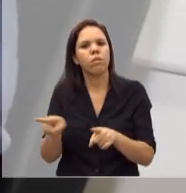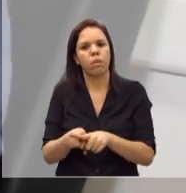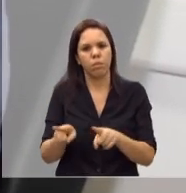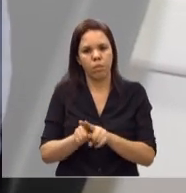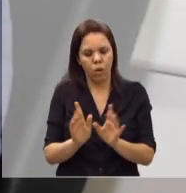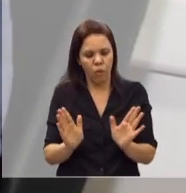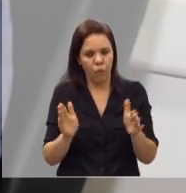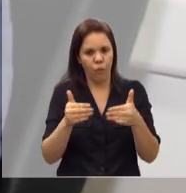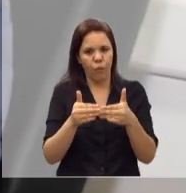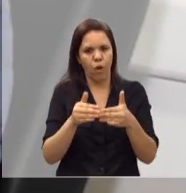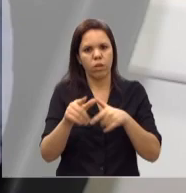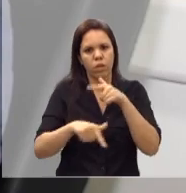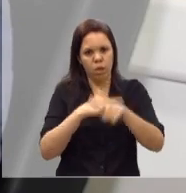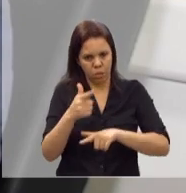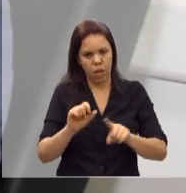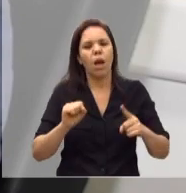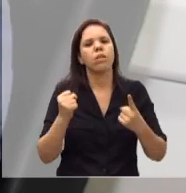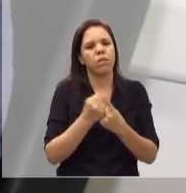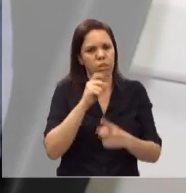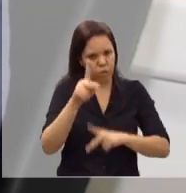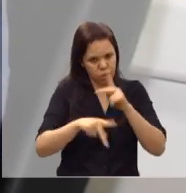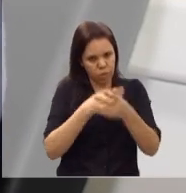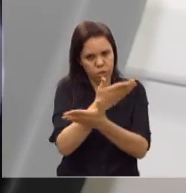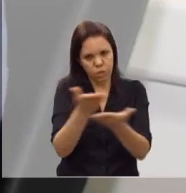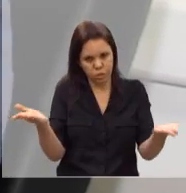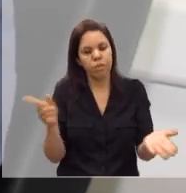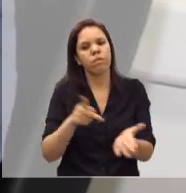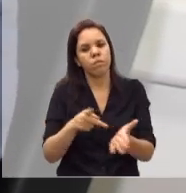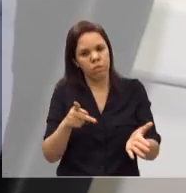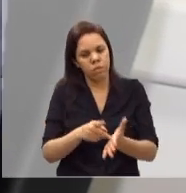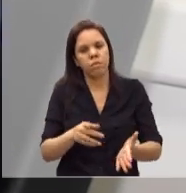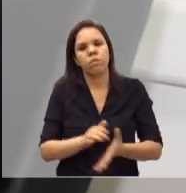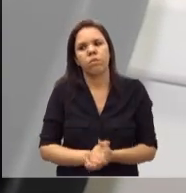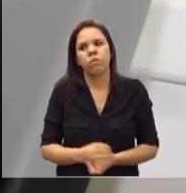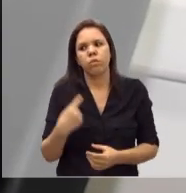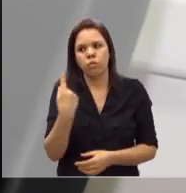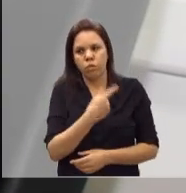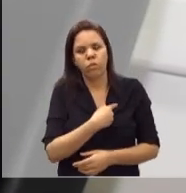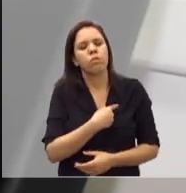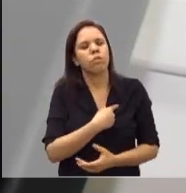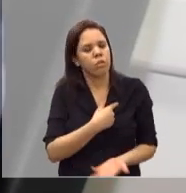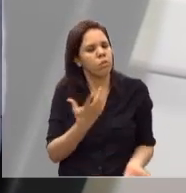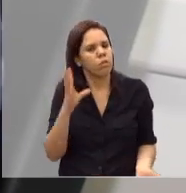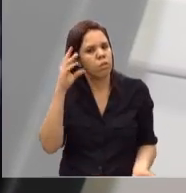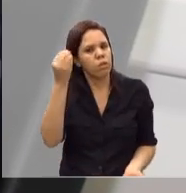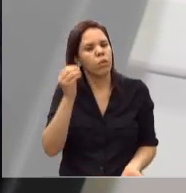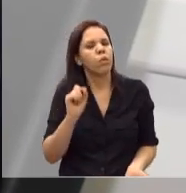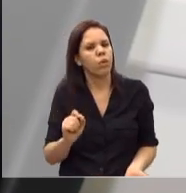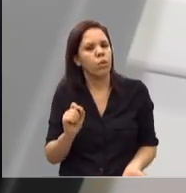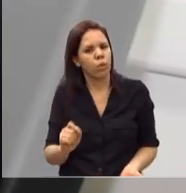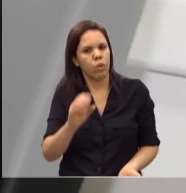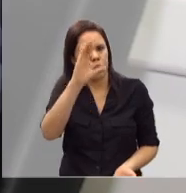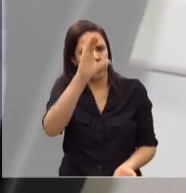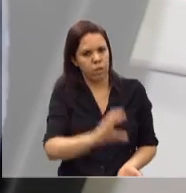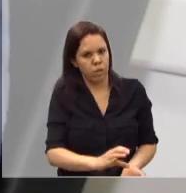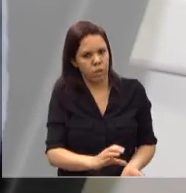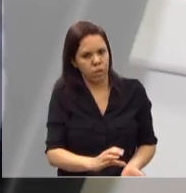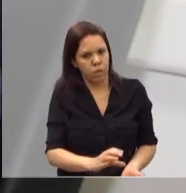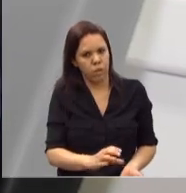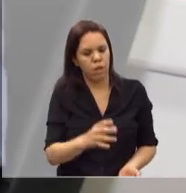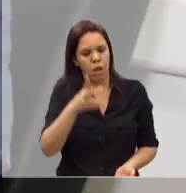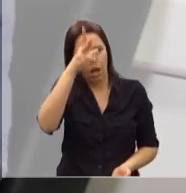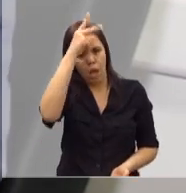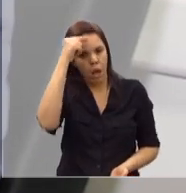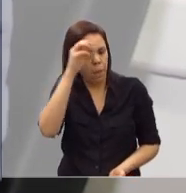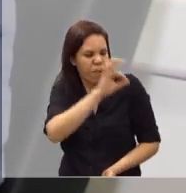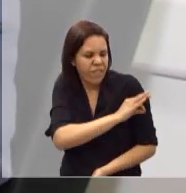voltadas ao trabalho social do povo. Exatamente. Porque nós entendemos exatamente assim, os cidadãos como um todo, a